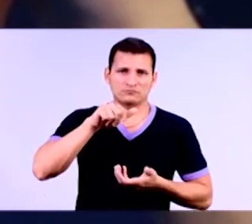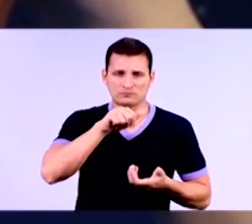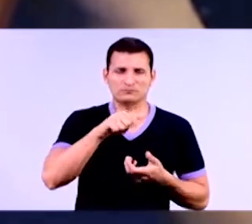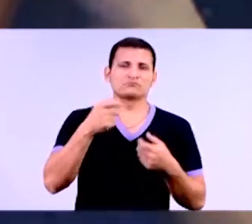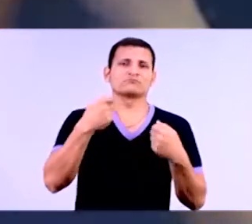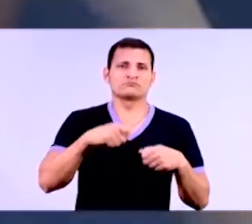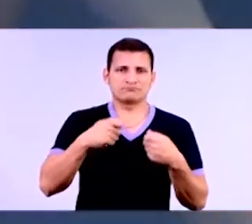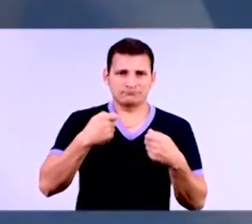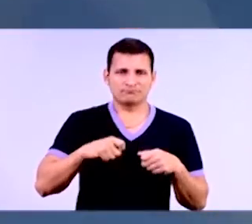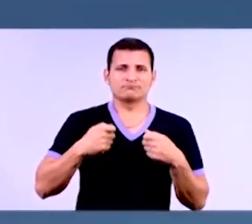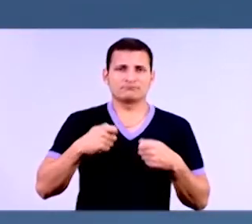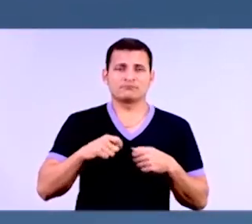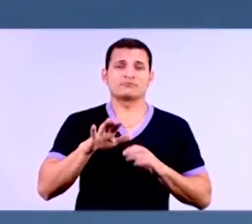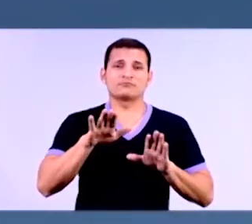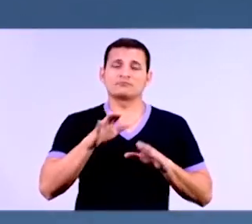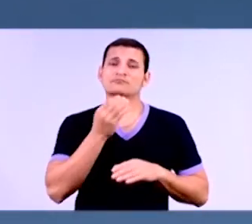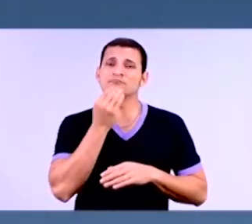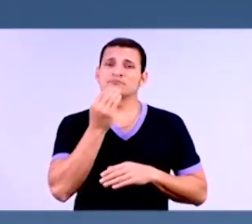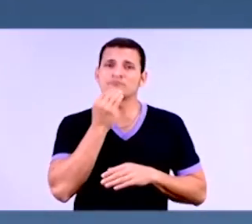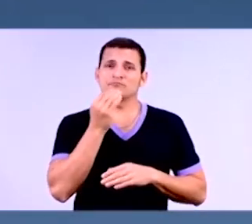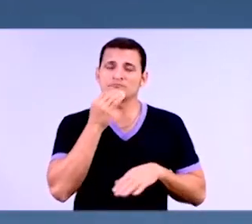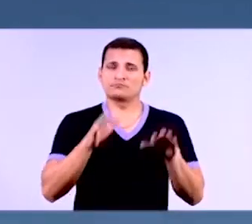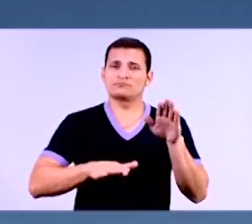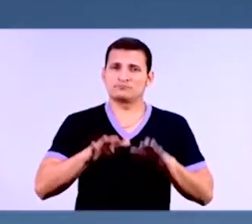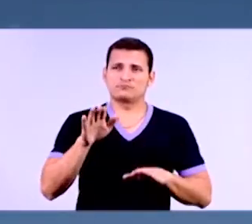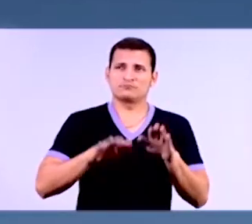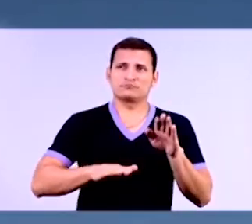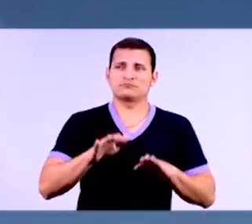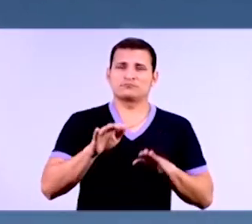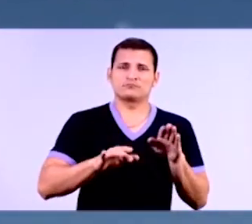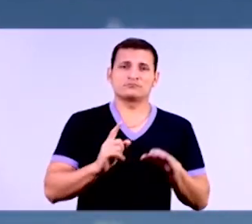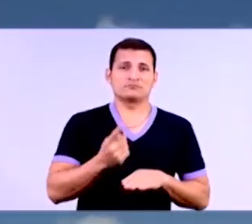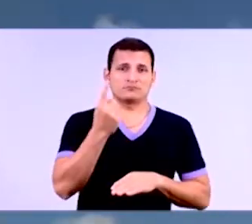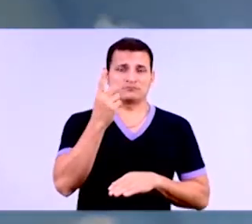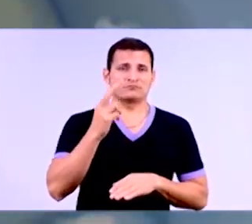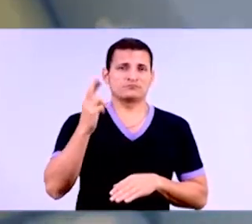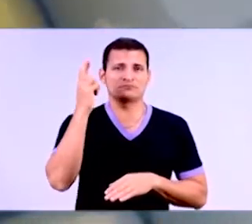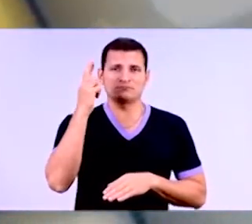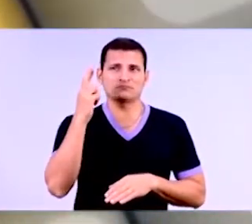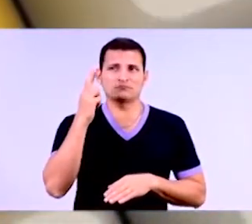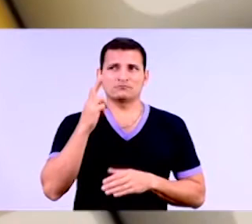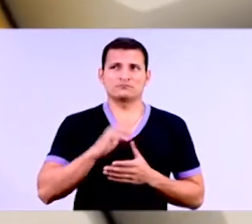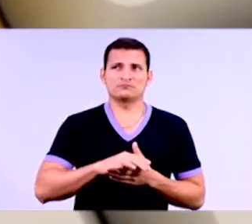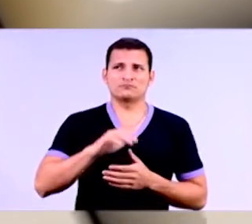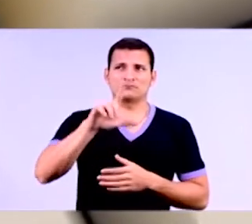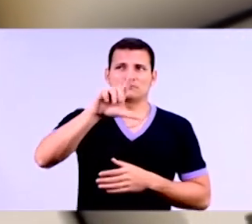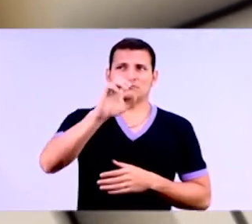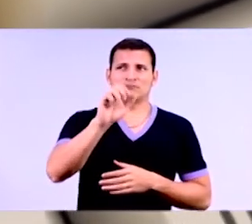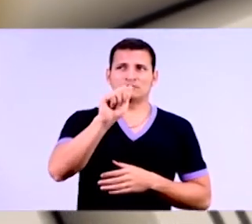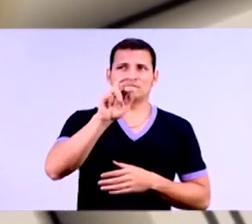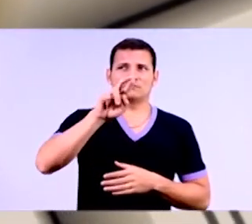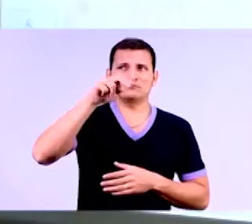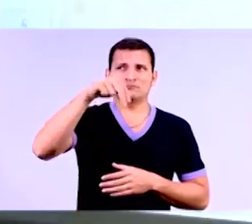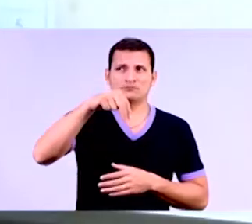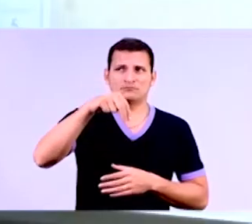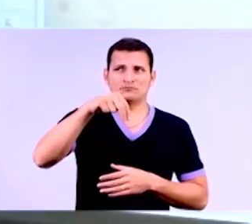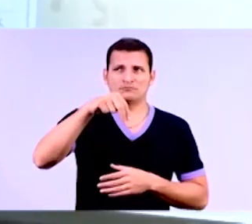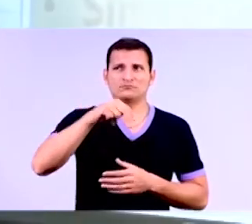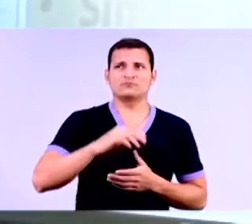exige, mas as oportunidades dependem apenas de uma decisão: Learn English.